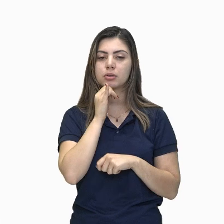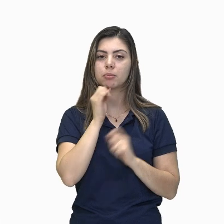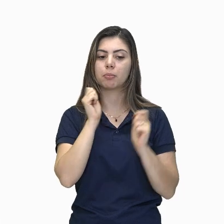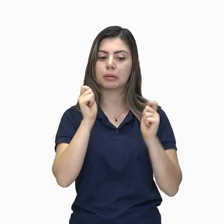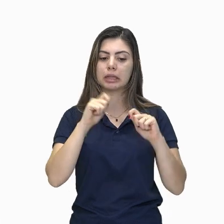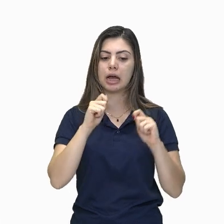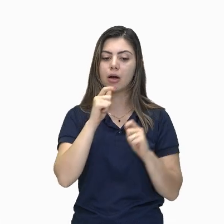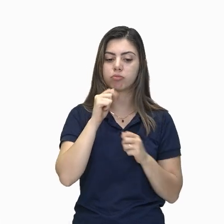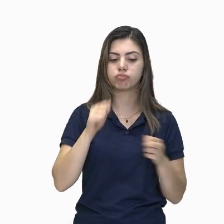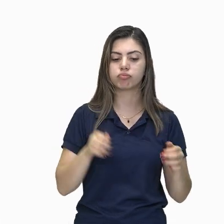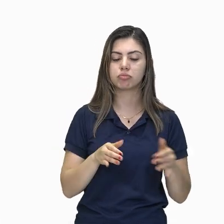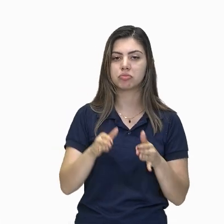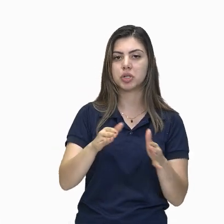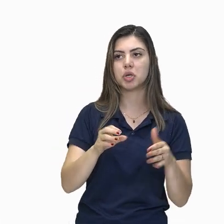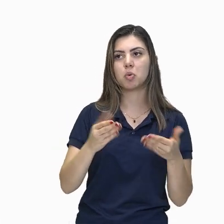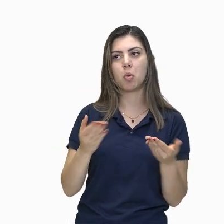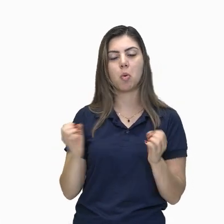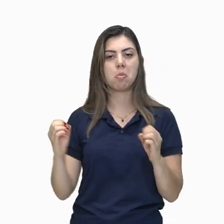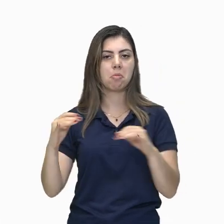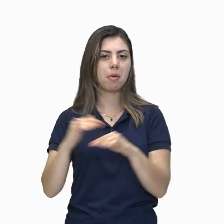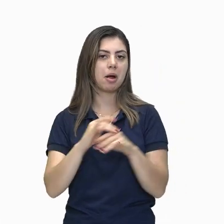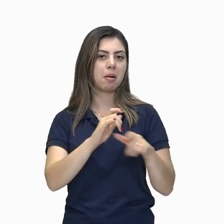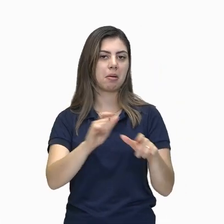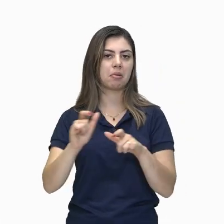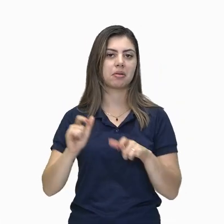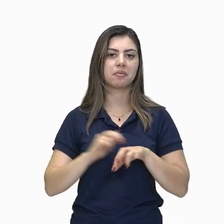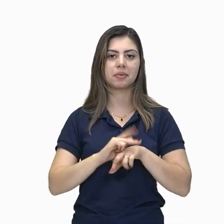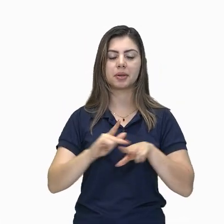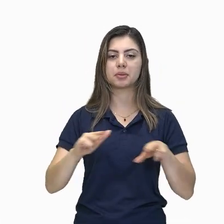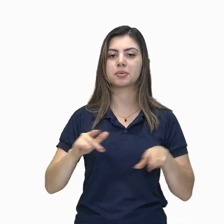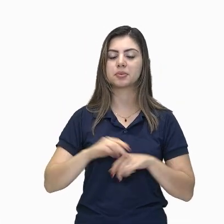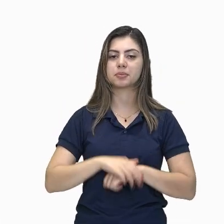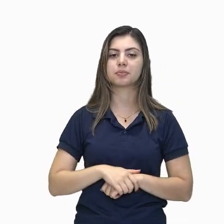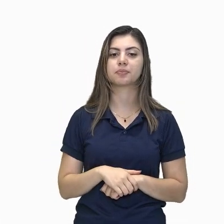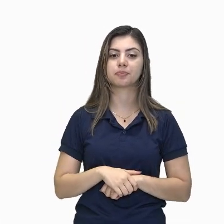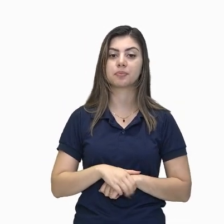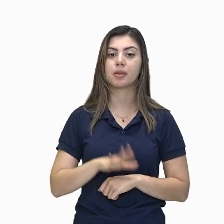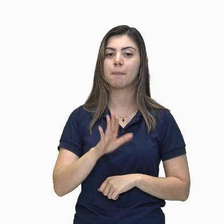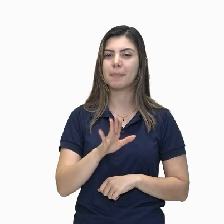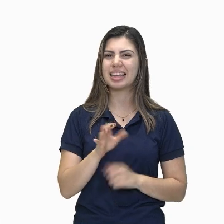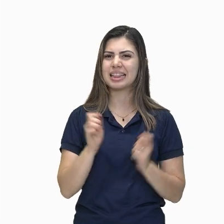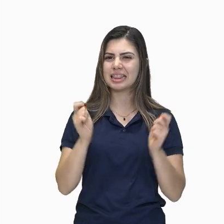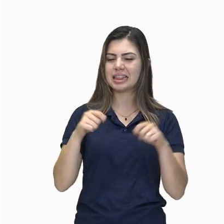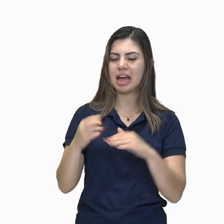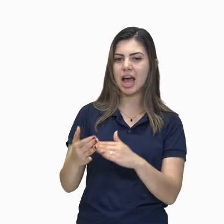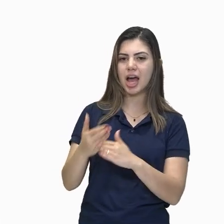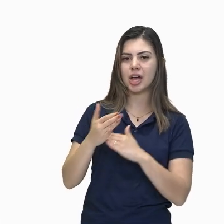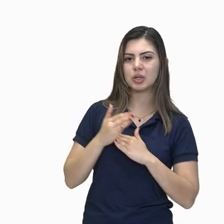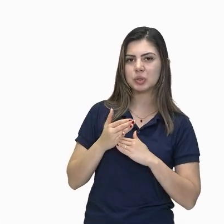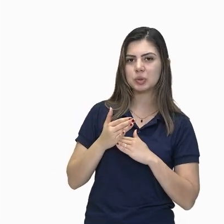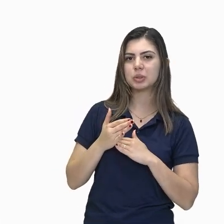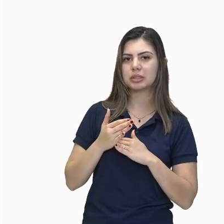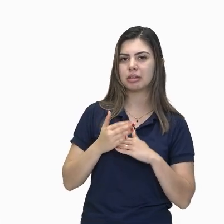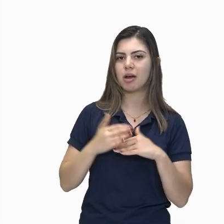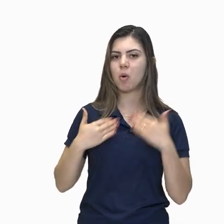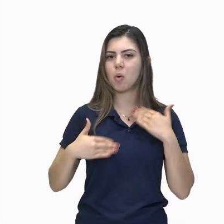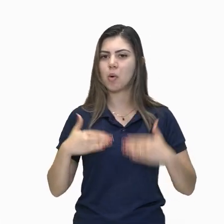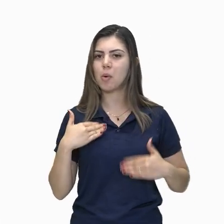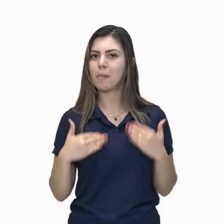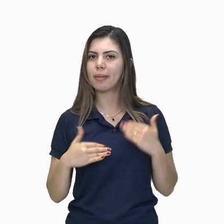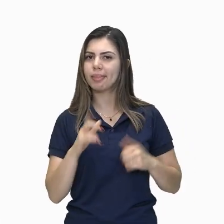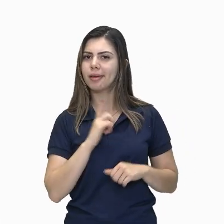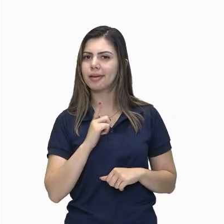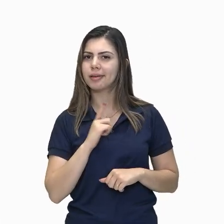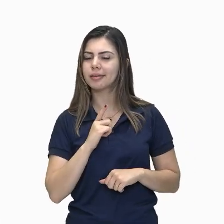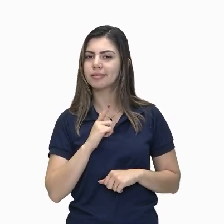numa lagoa, ou até mesmo no mar aberto. Ok, gente? E nós vamos ver os benefícios aí de praticar o SUP,